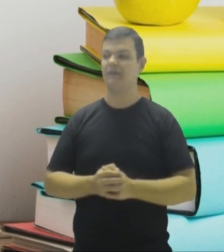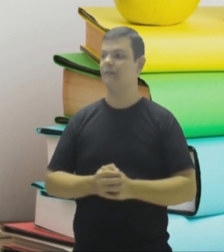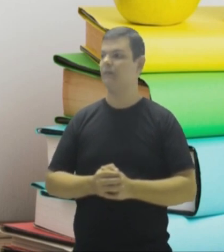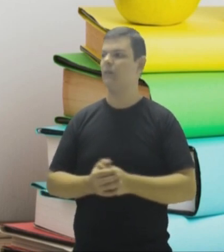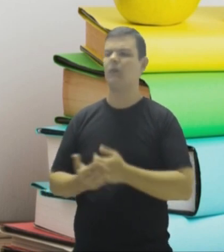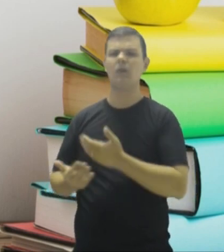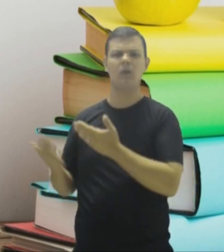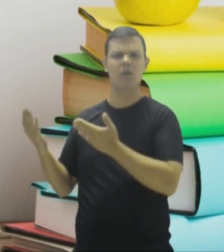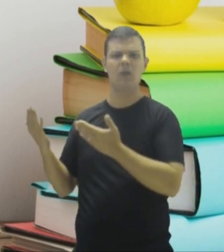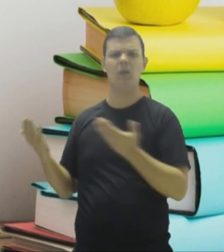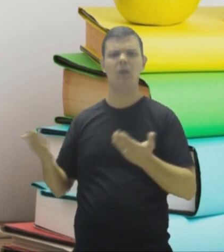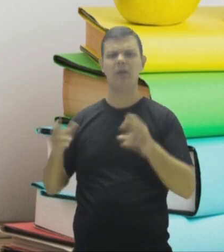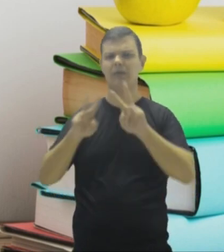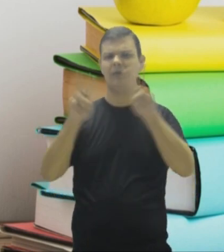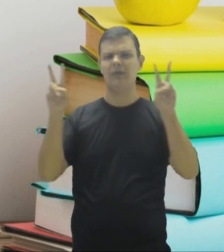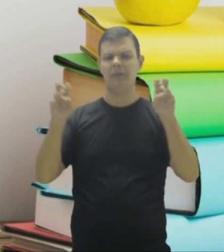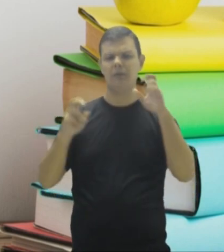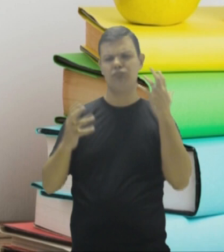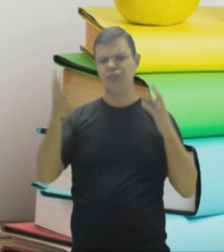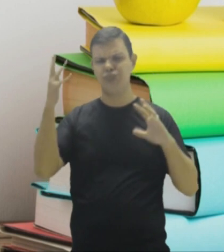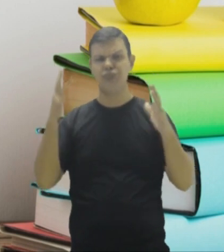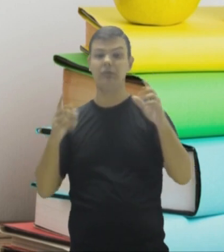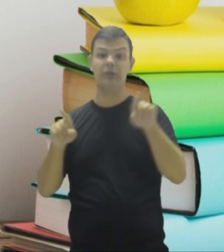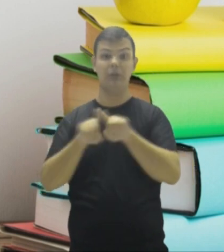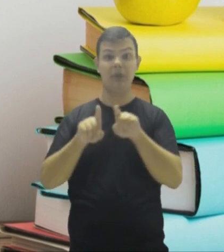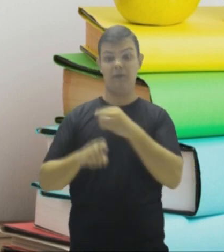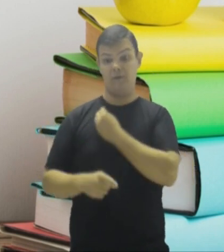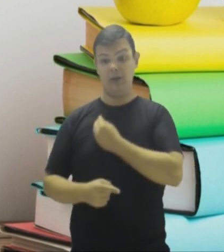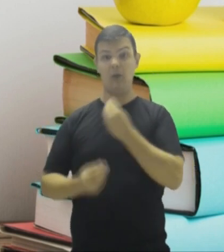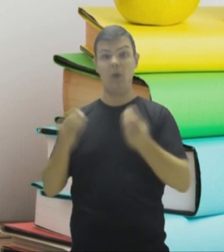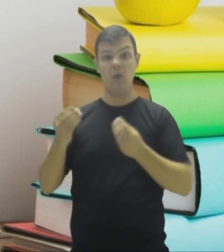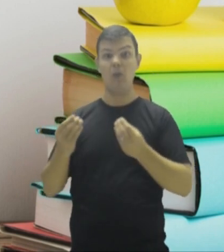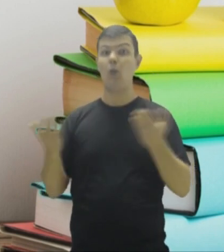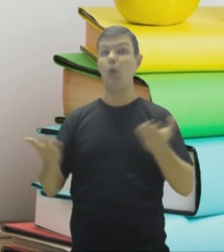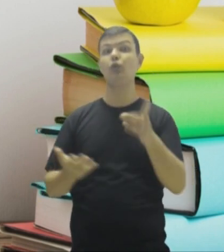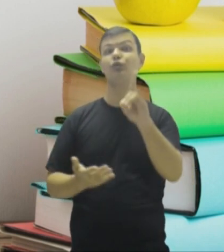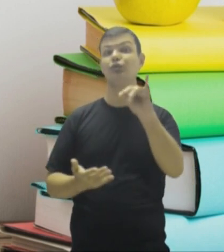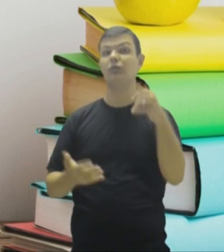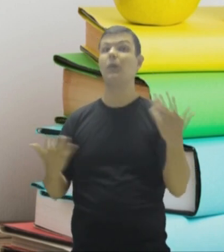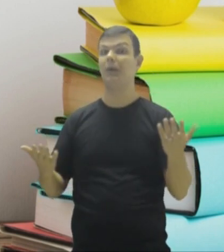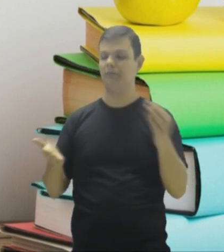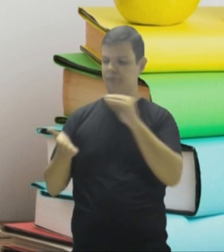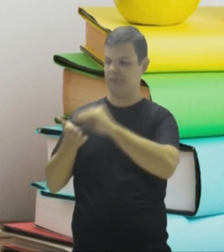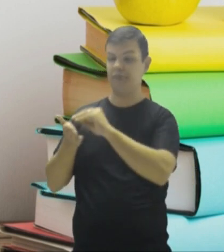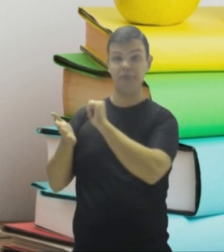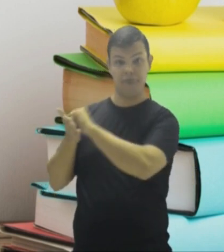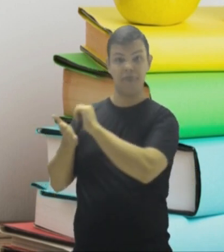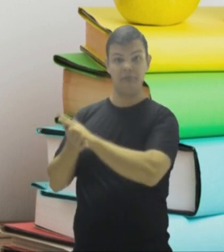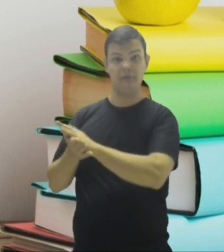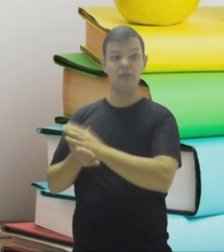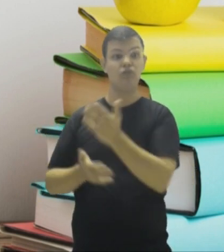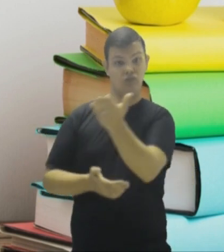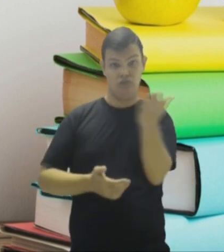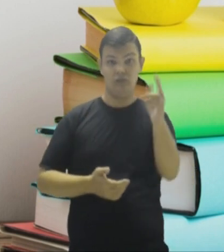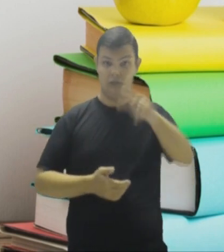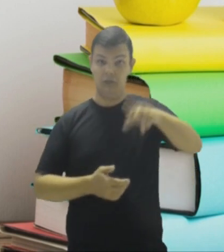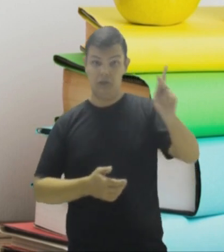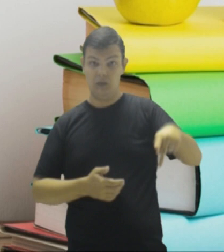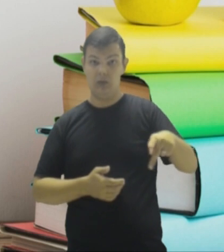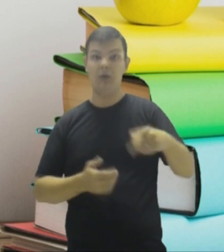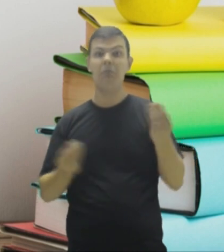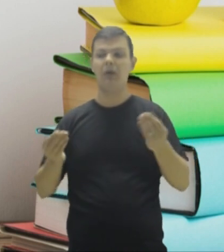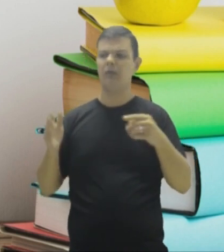O nosso assunto de hoje, ambiente e qualidade de vida. Anote a data da nossa aula. Atenção, professores. O objeto